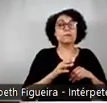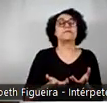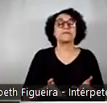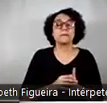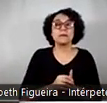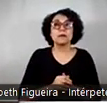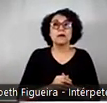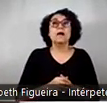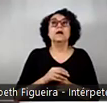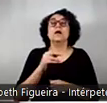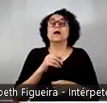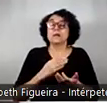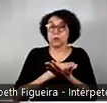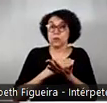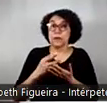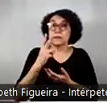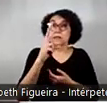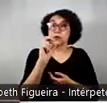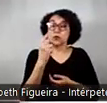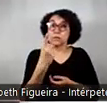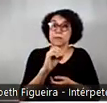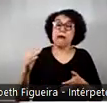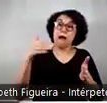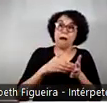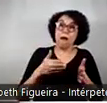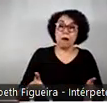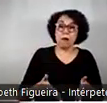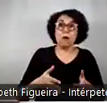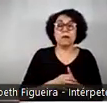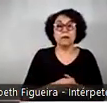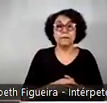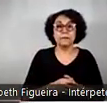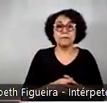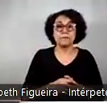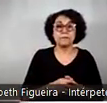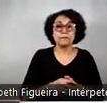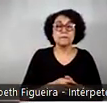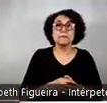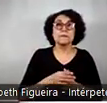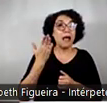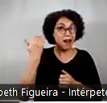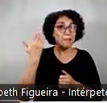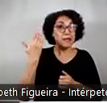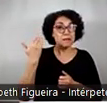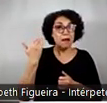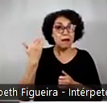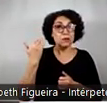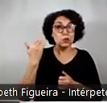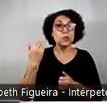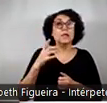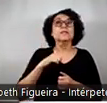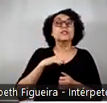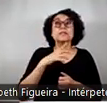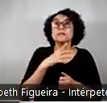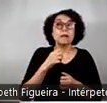recorte de 2010, que a gente teve, né, uma migração muito massiva, né, de pessoas haitianas,